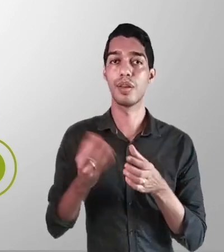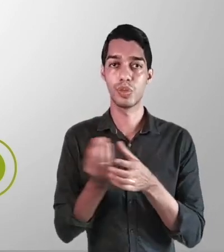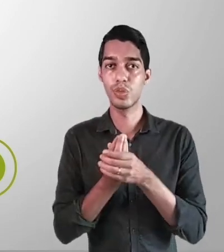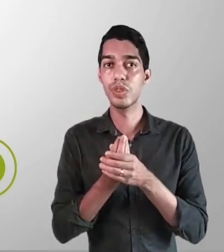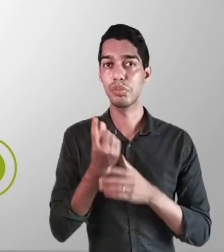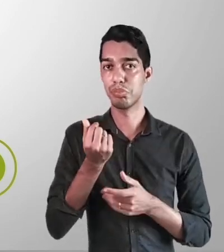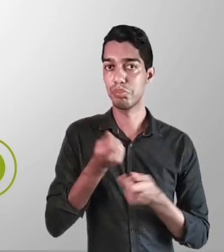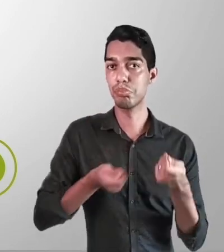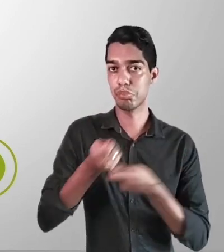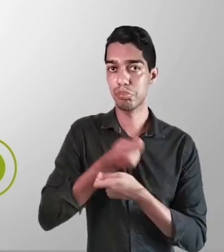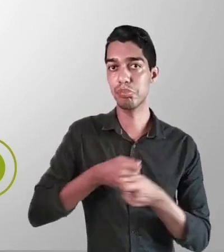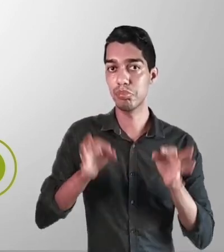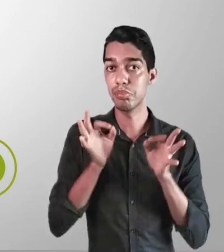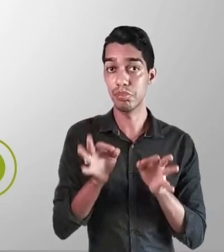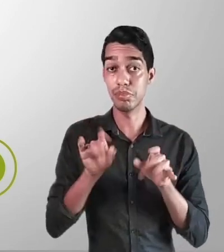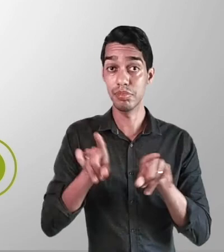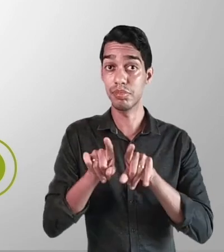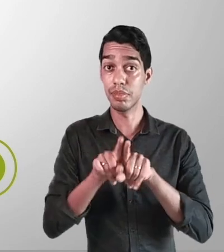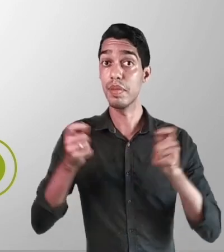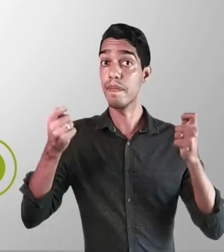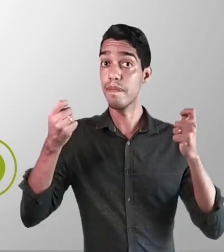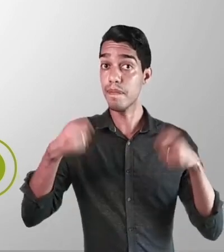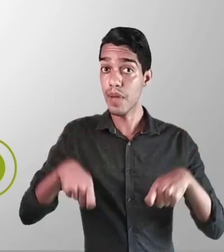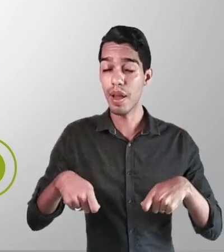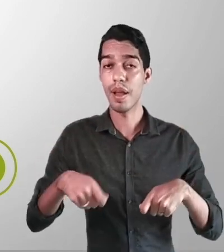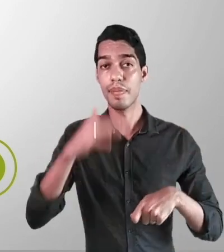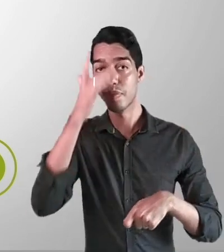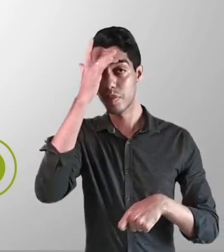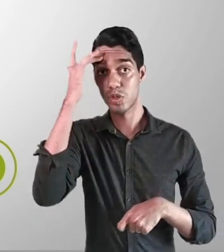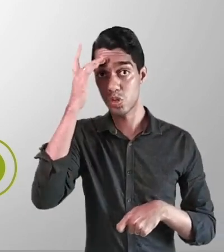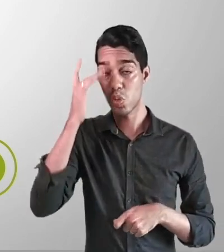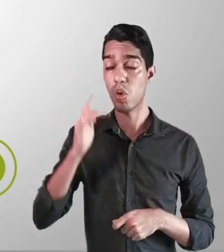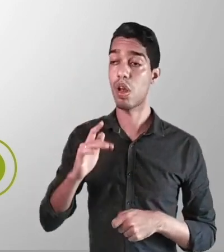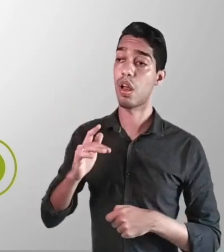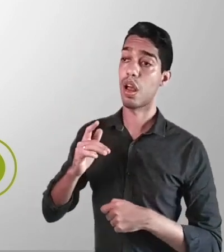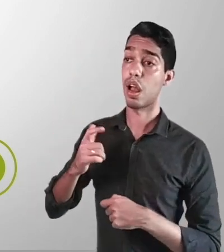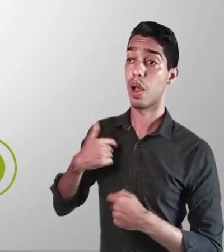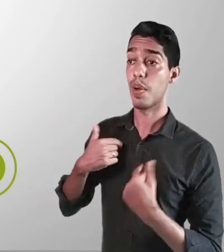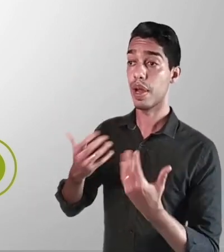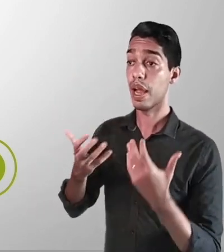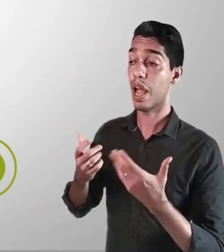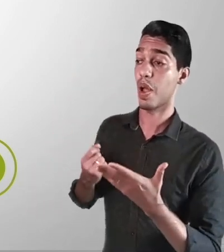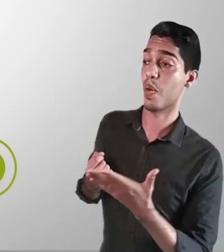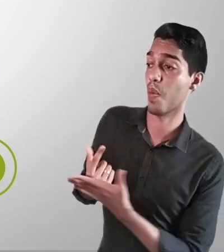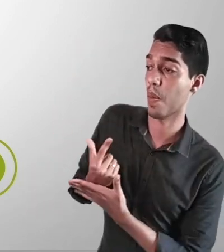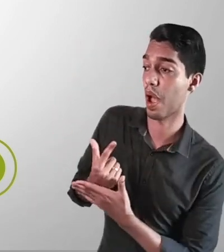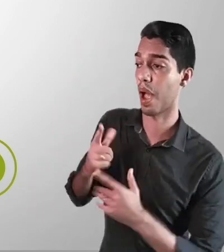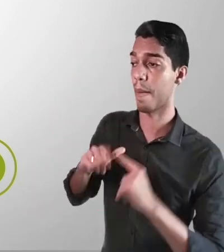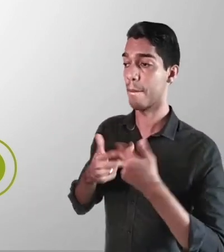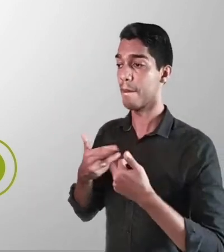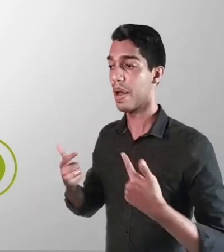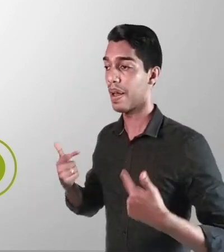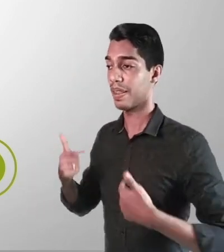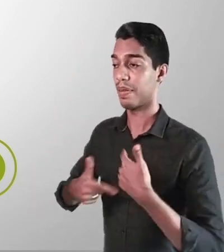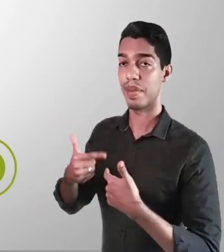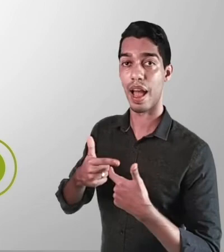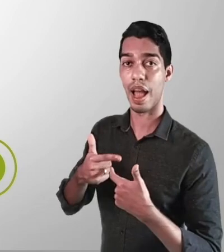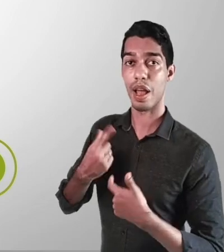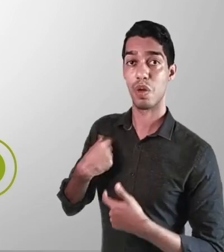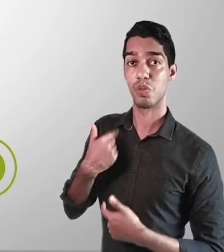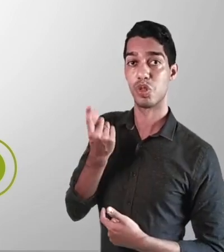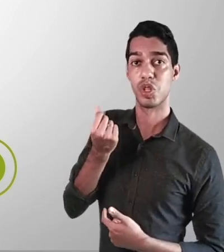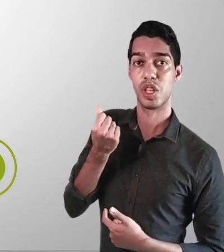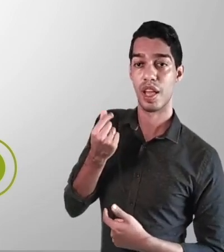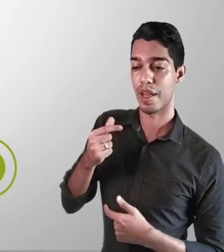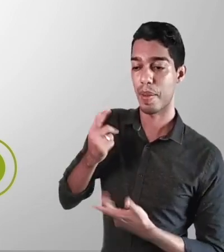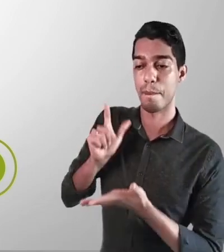a possibilidade das pessoas poderem comprar os seus bens e serviços sem ter necessidade de carregar dinheiro vivo. Aliás,